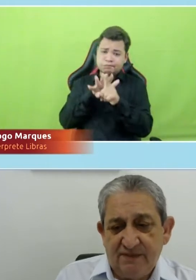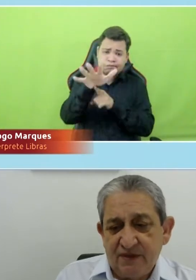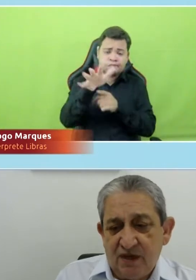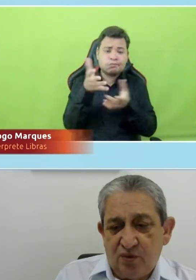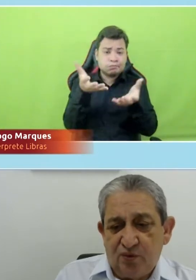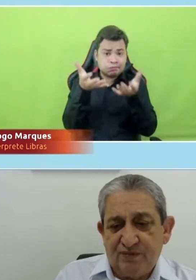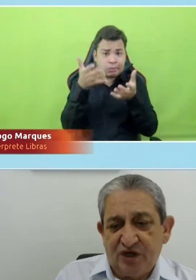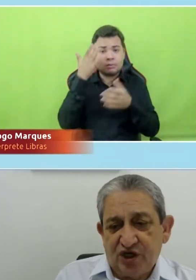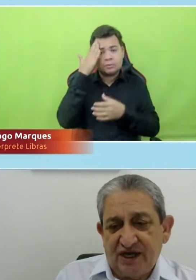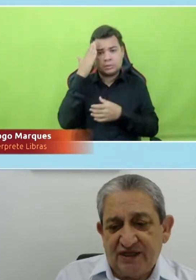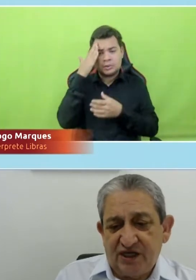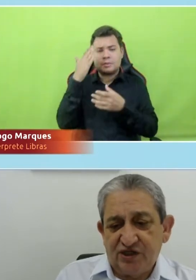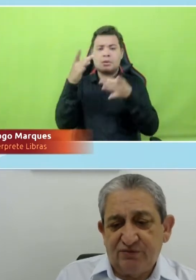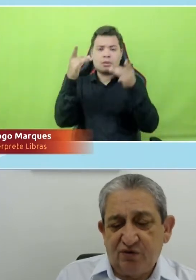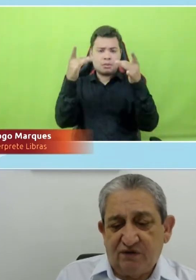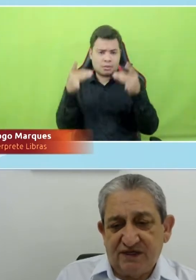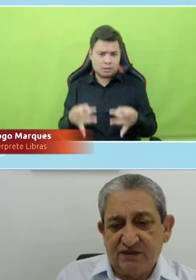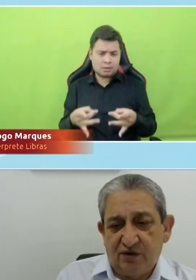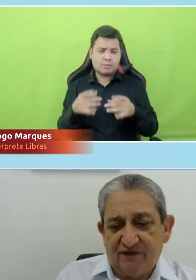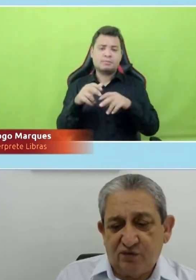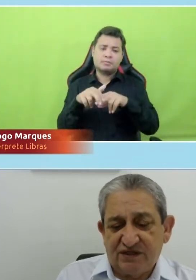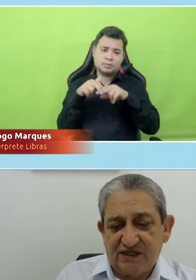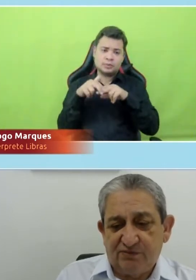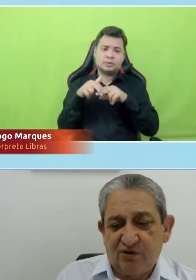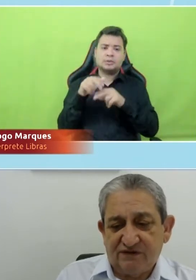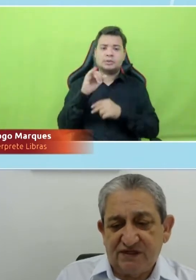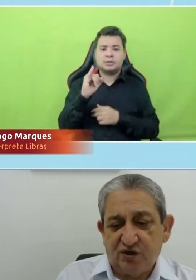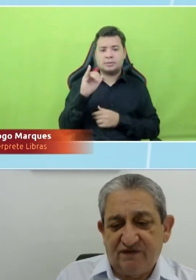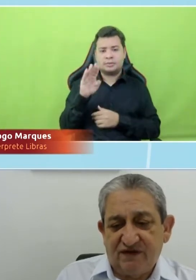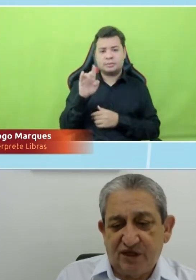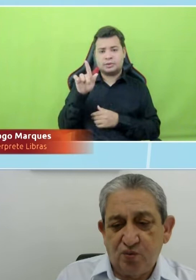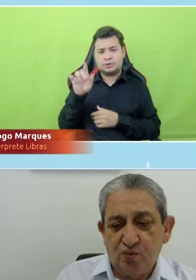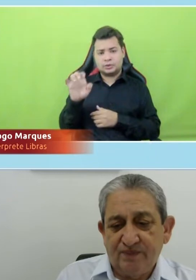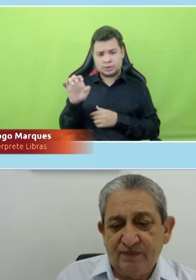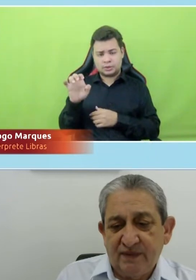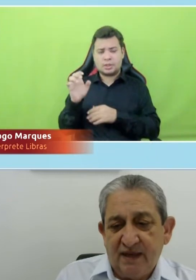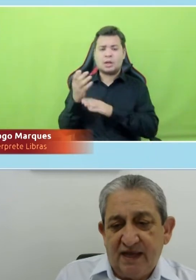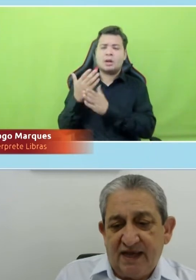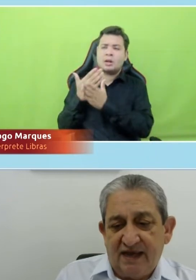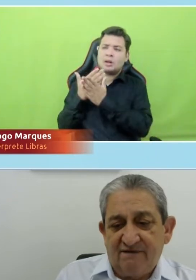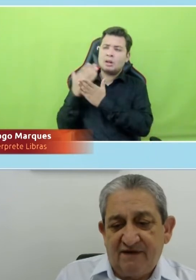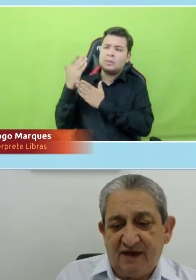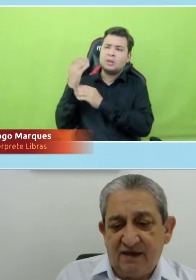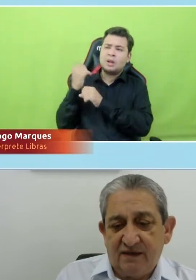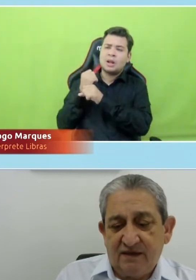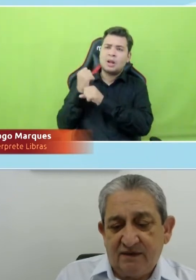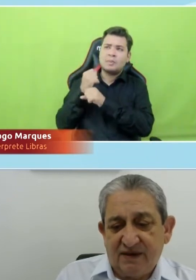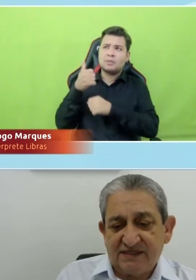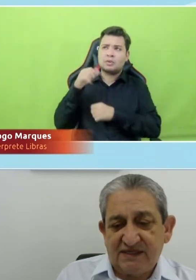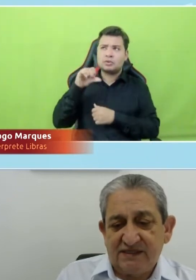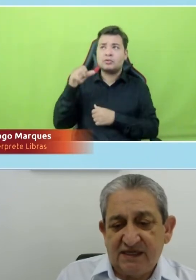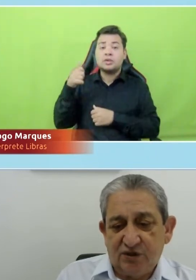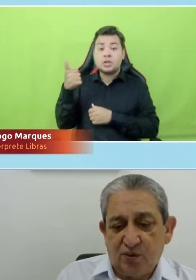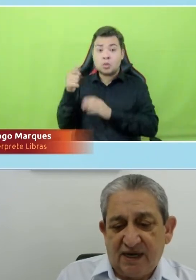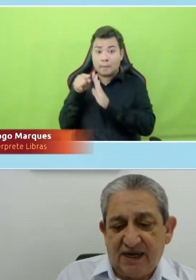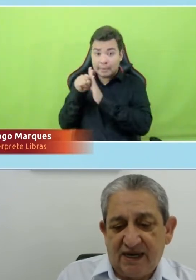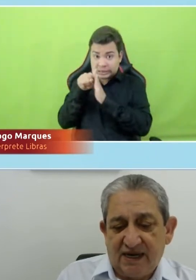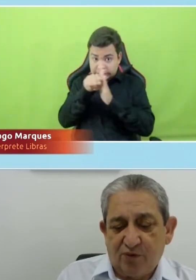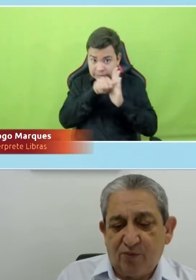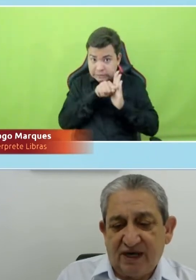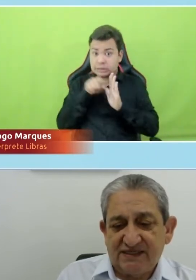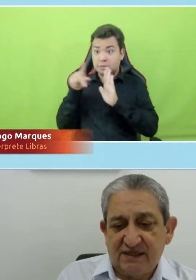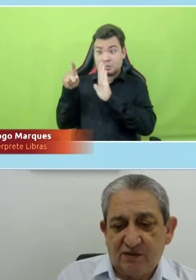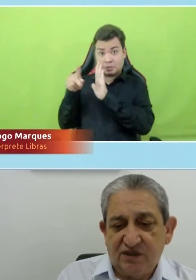relevantes, o IBGE, desde 1990, do censo de 1991, vem pesquisando